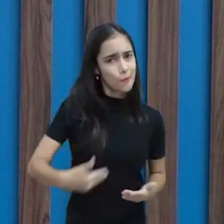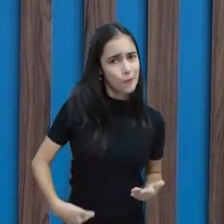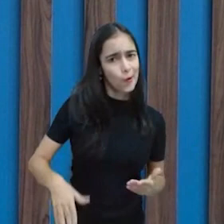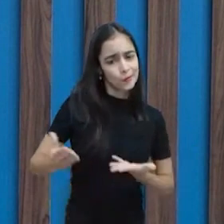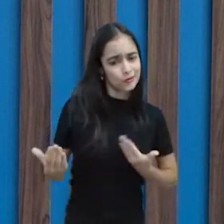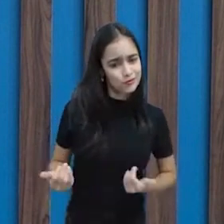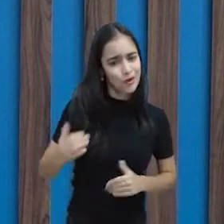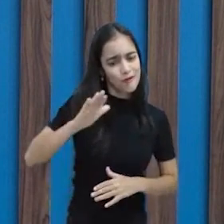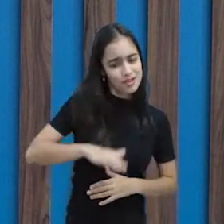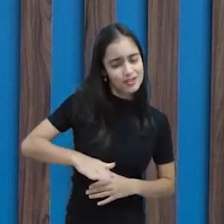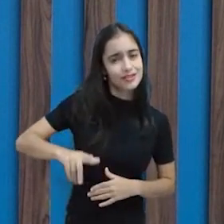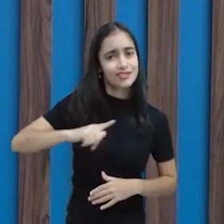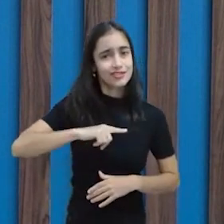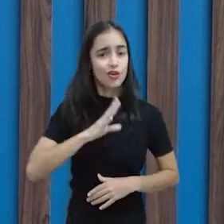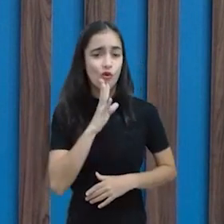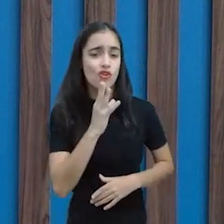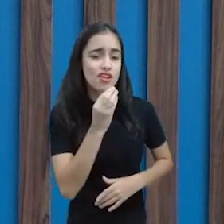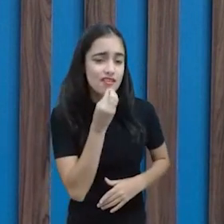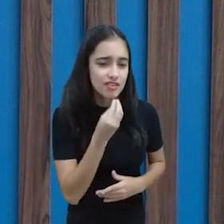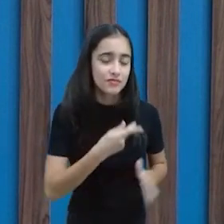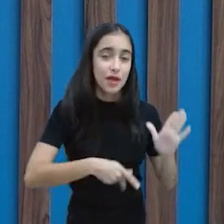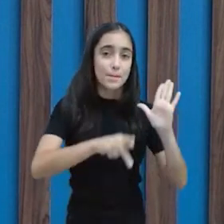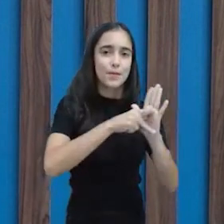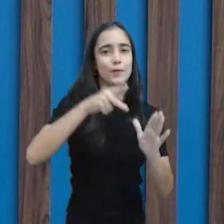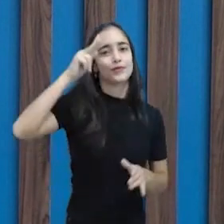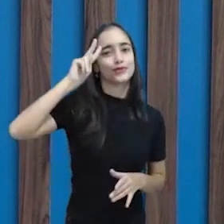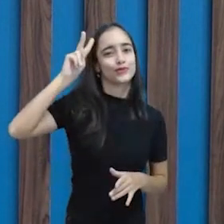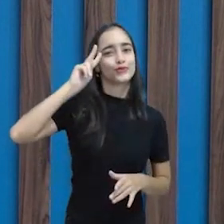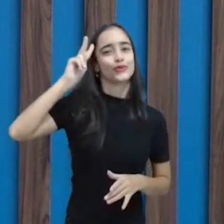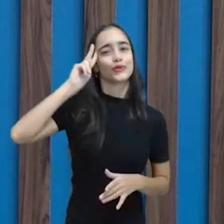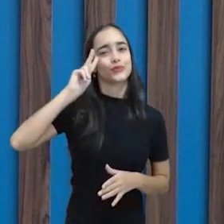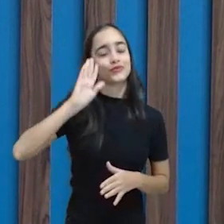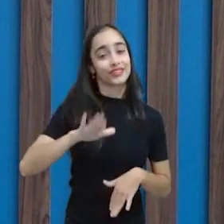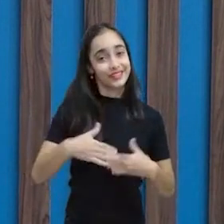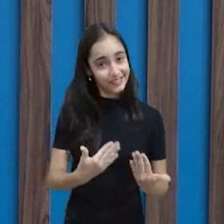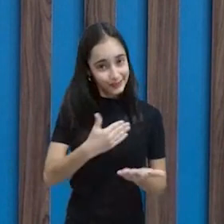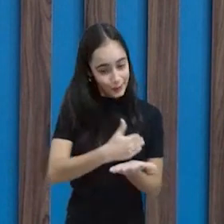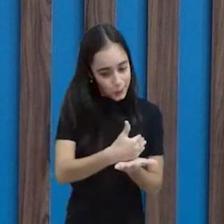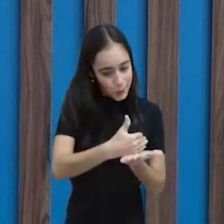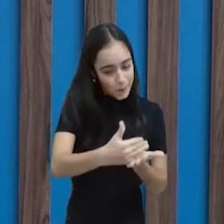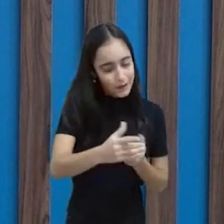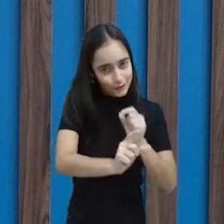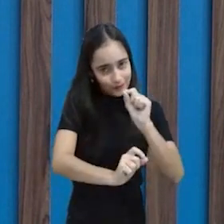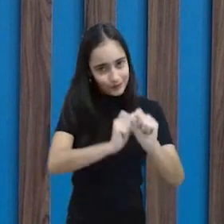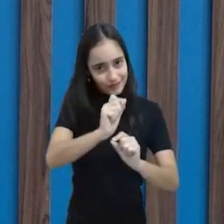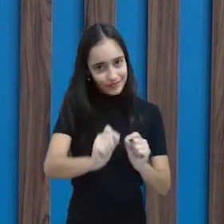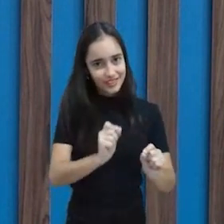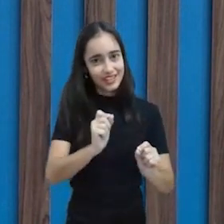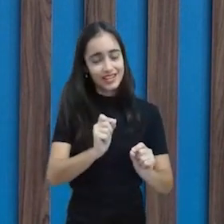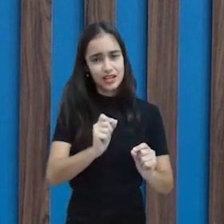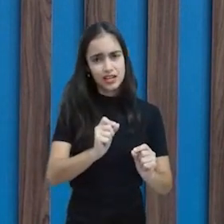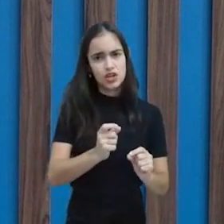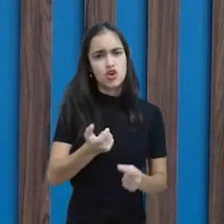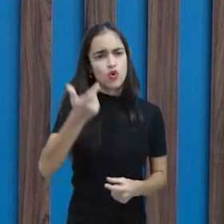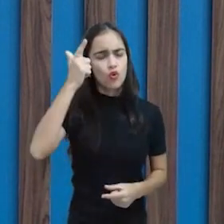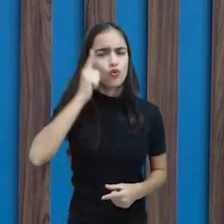e as crianças vão tomar conhecimento da sua própria história e, a partir daí, se fazer ser